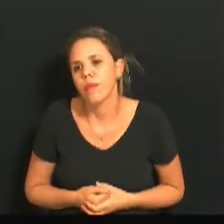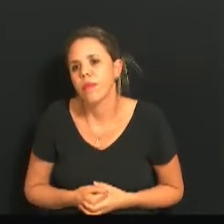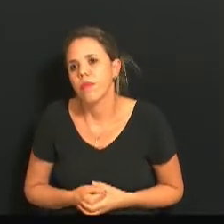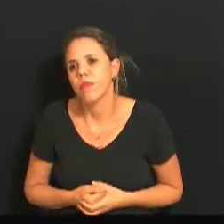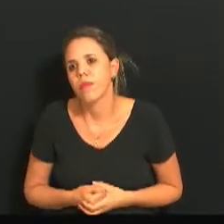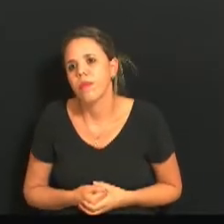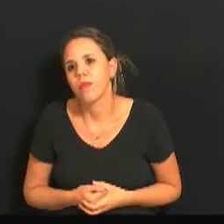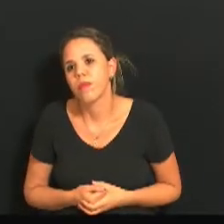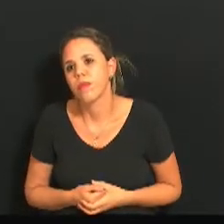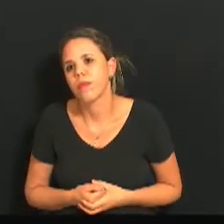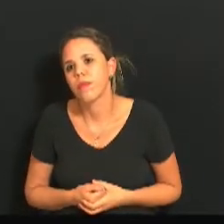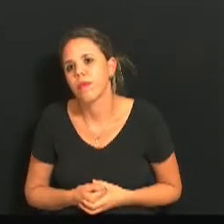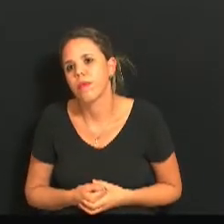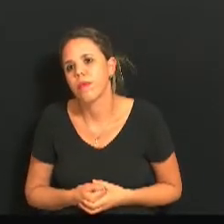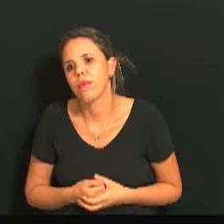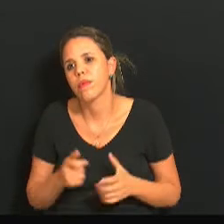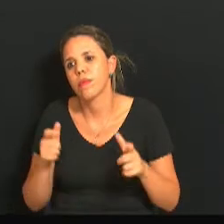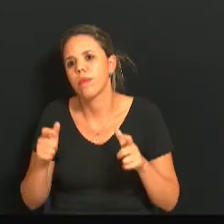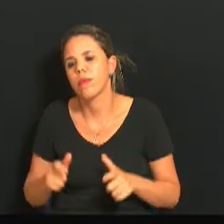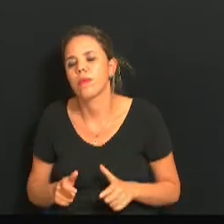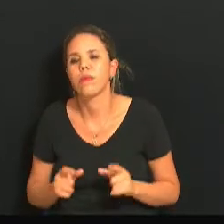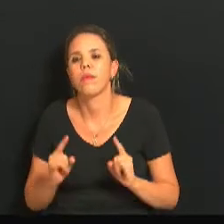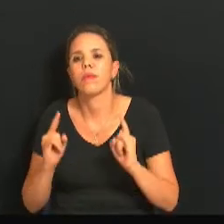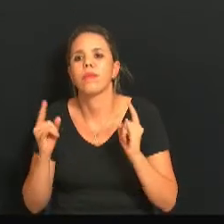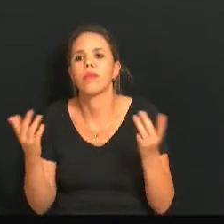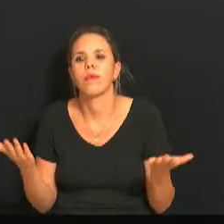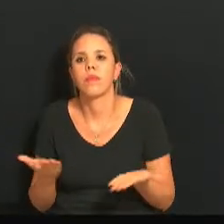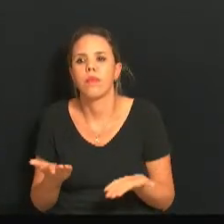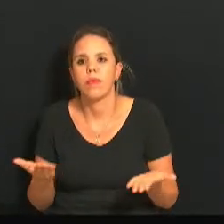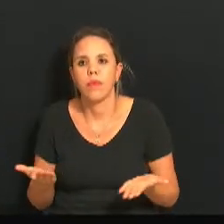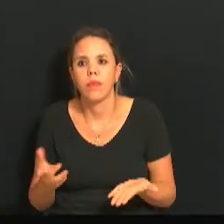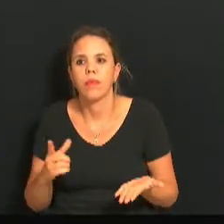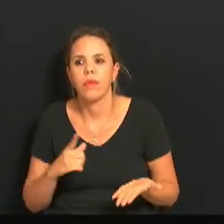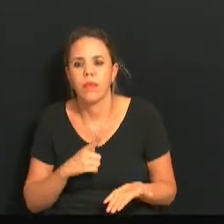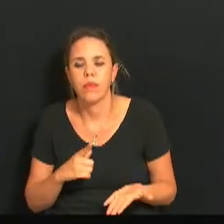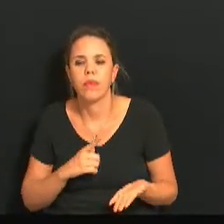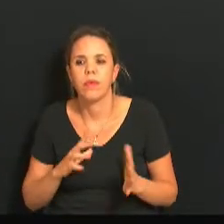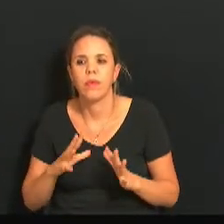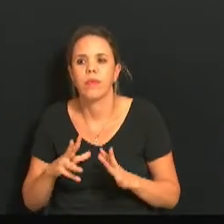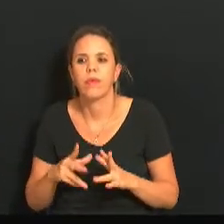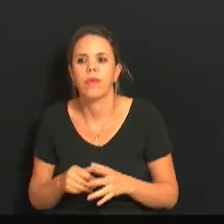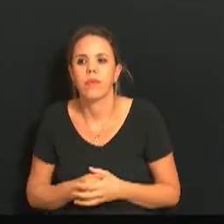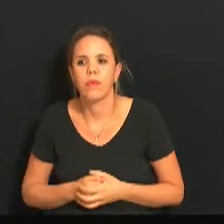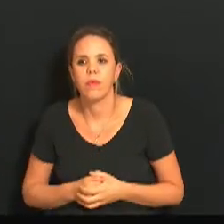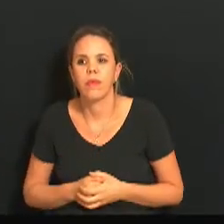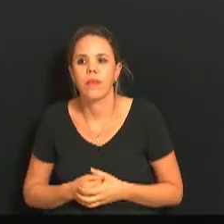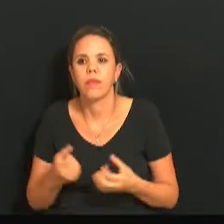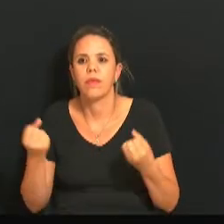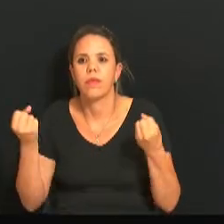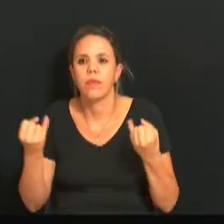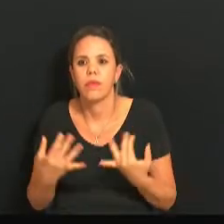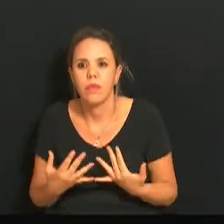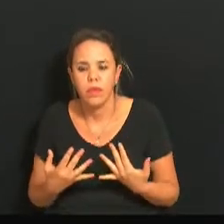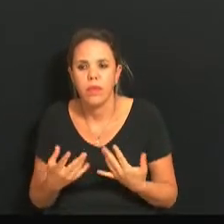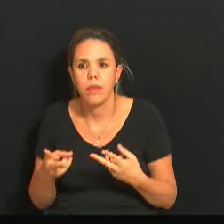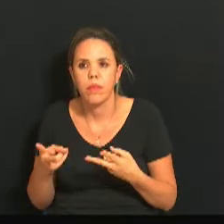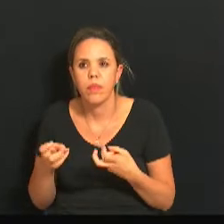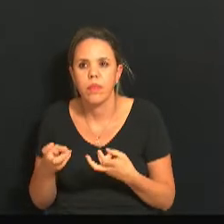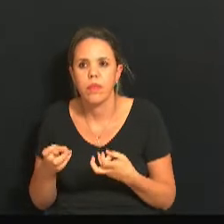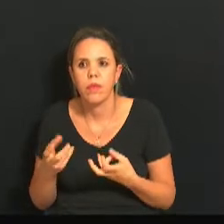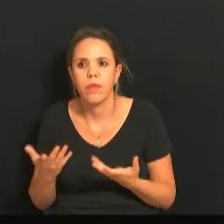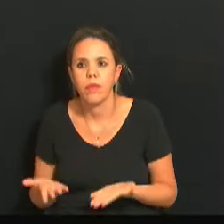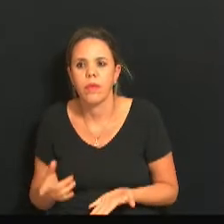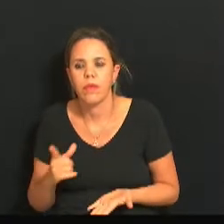colocar like e se complexo e tá ali hoje é ele tudo aí que foi explicado o que eu percebi